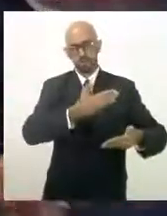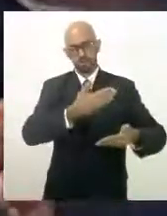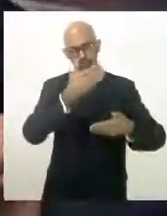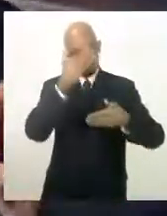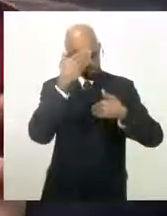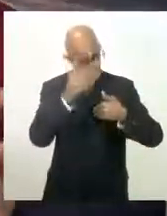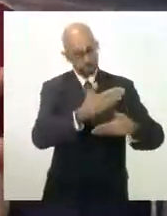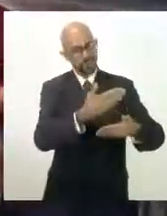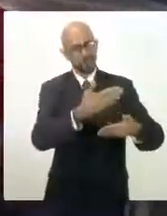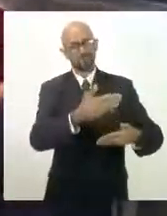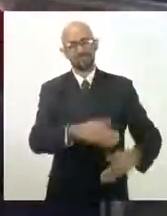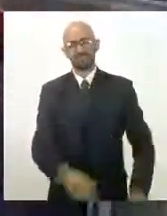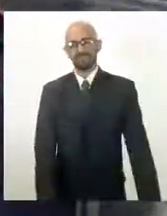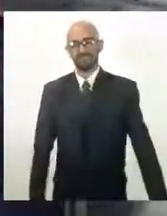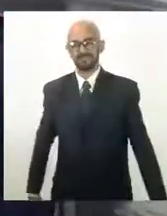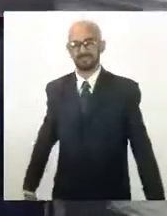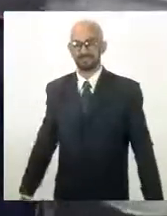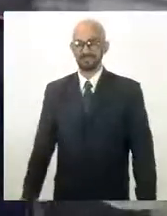obrigado.